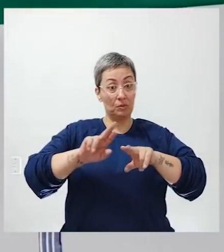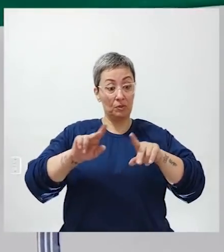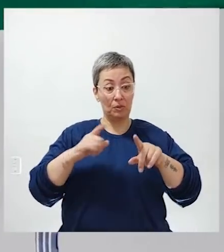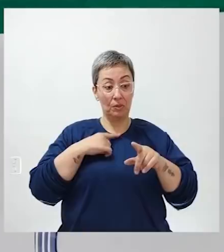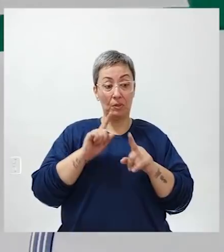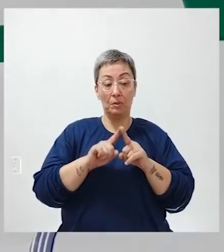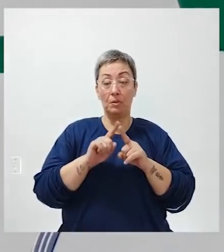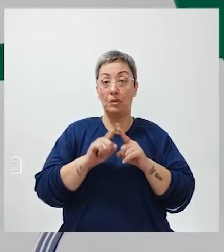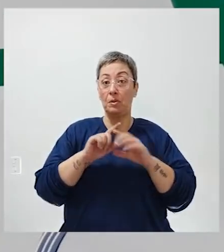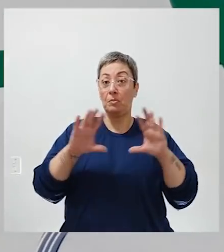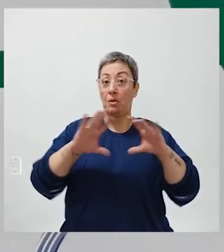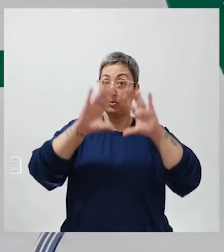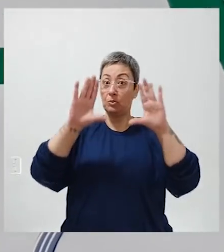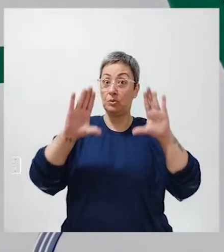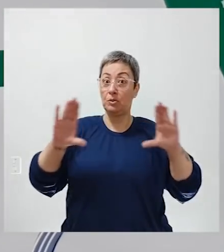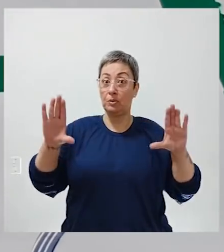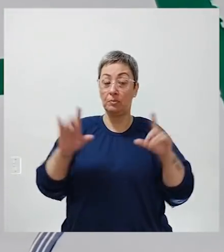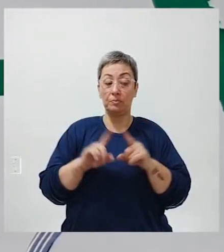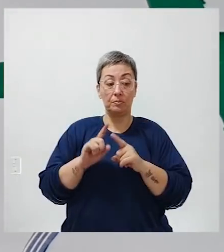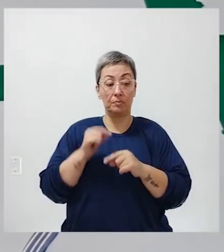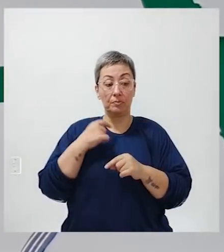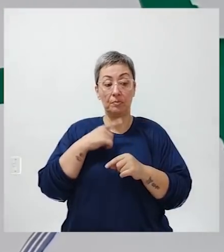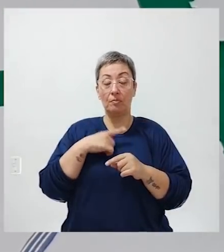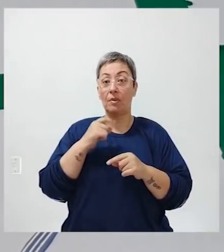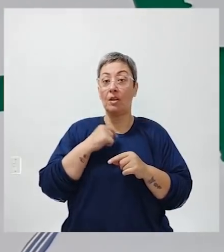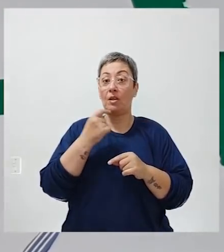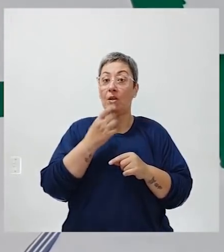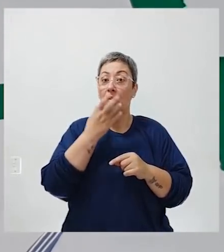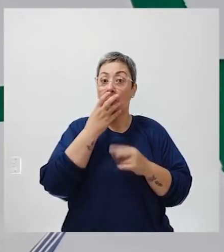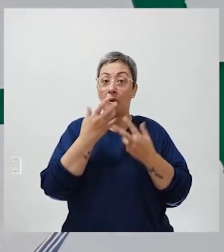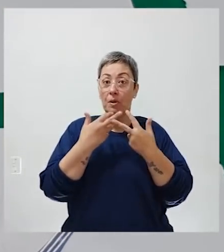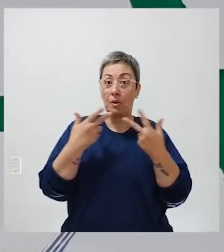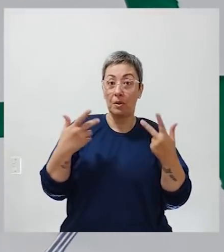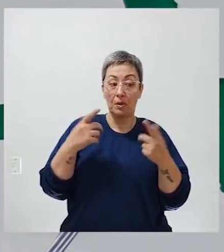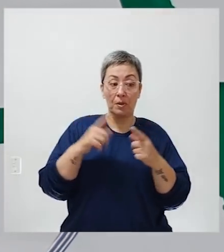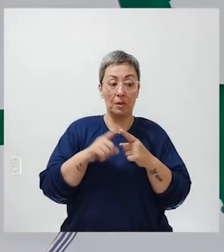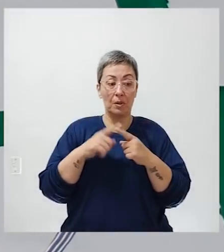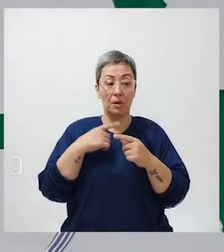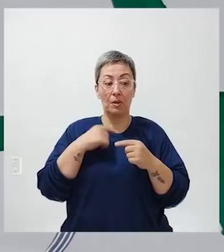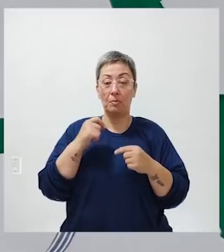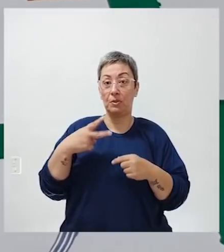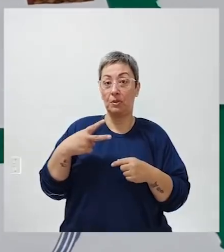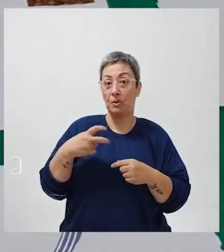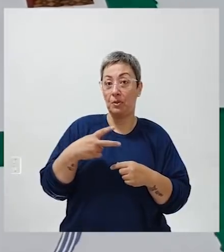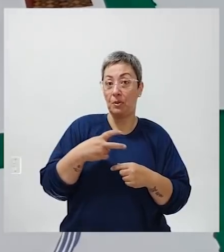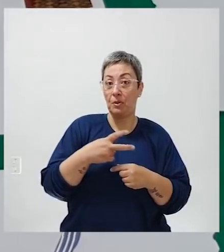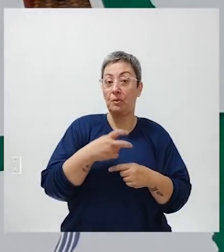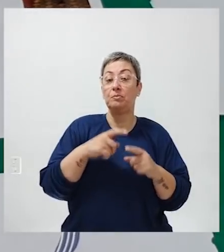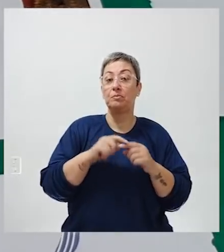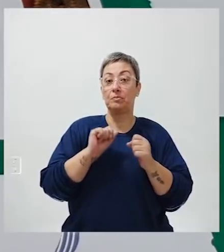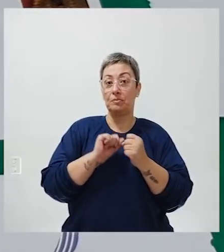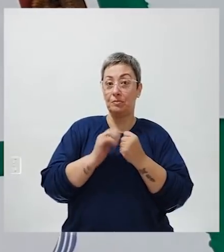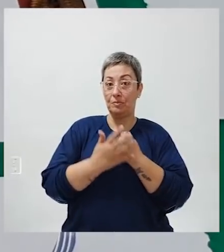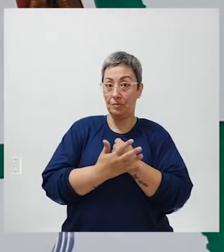de uma paisagem. Aqui tem um bichinho, né? Que a gente tá falando muito nele, que é